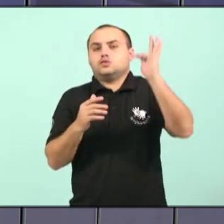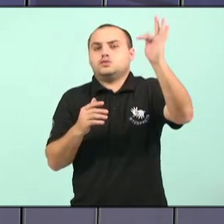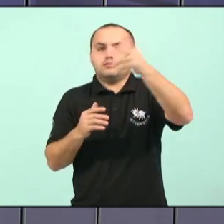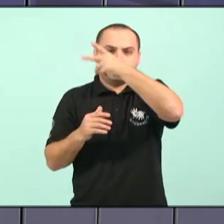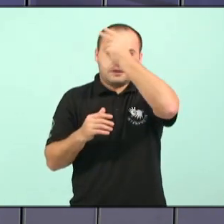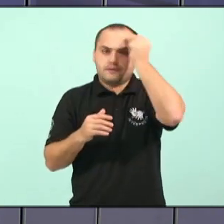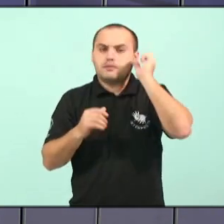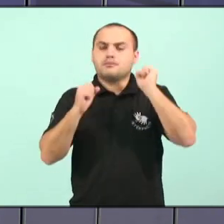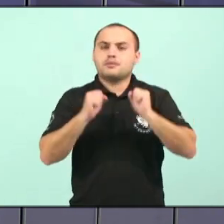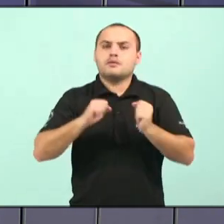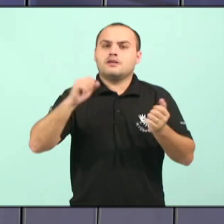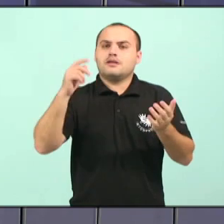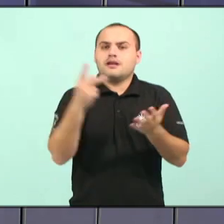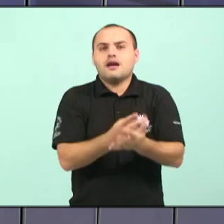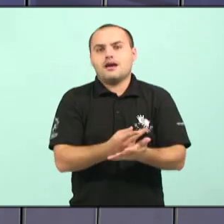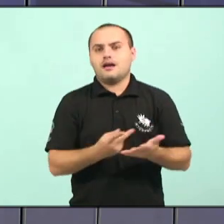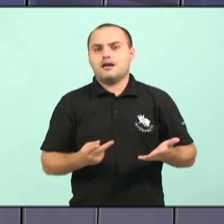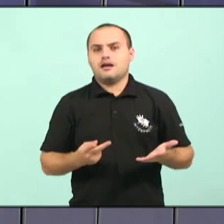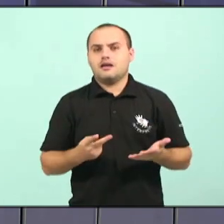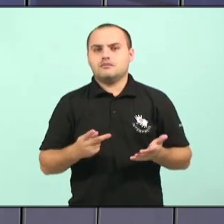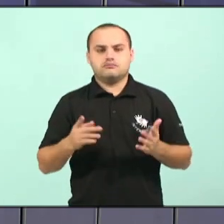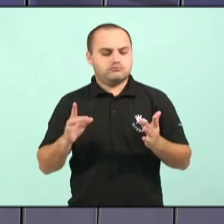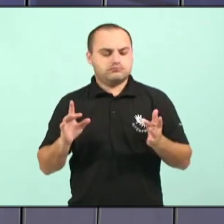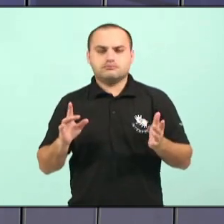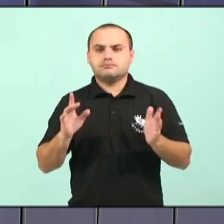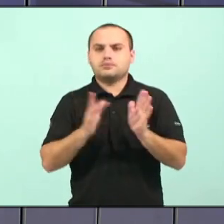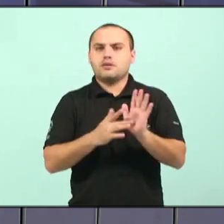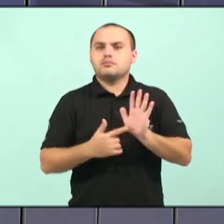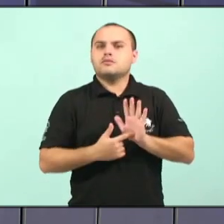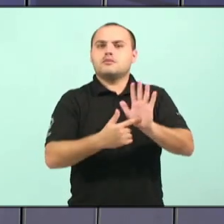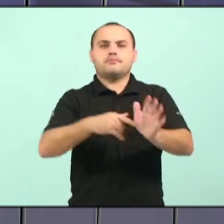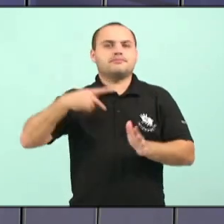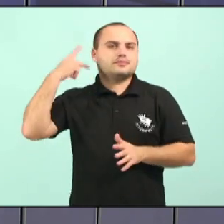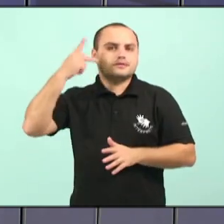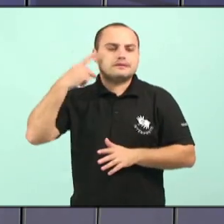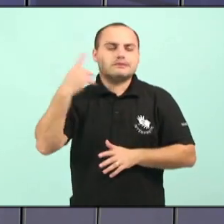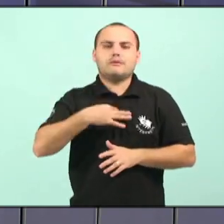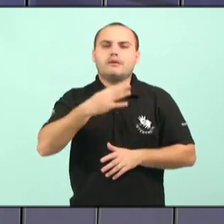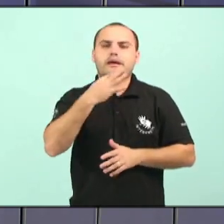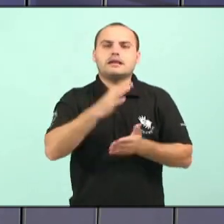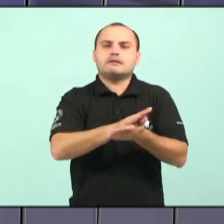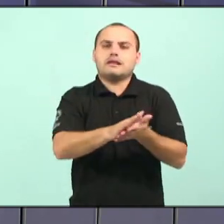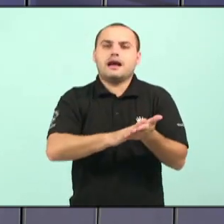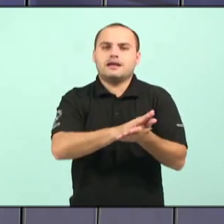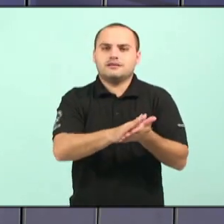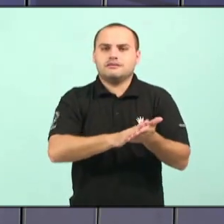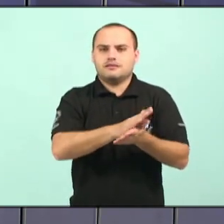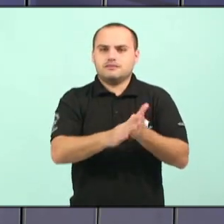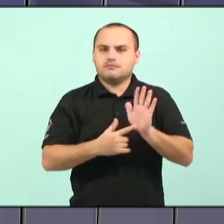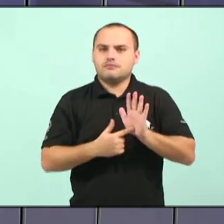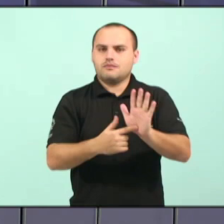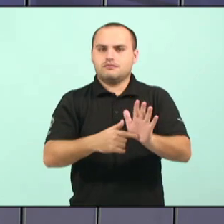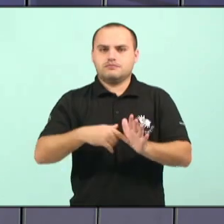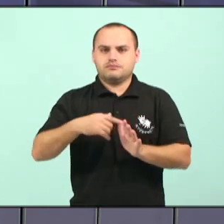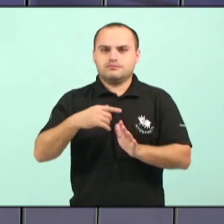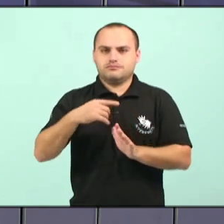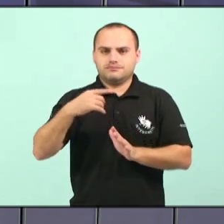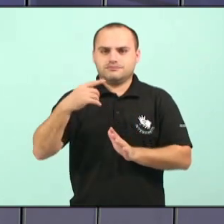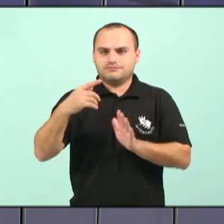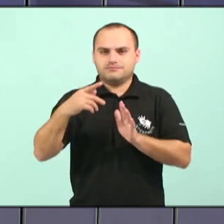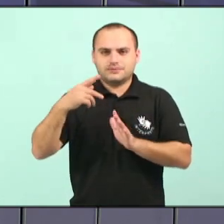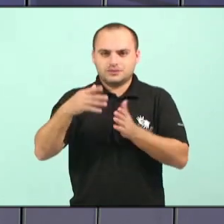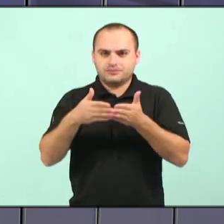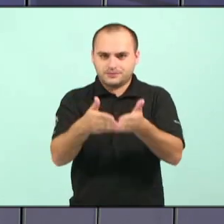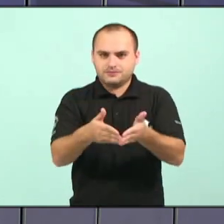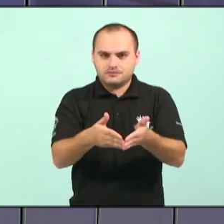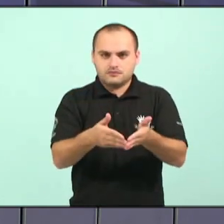uma indicação política com pessoas que não têm ligação nenhuma e não conhecem nada da atividade portuária. Por isso que o sistema atual, o Landlord, que é a autoridade